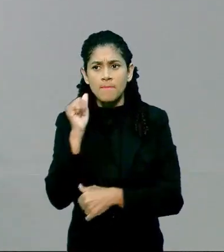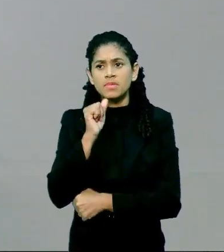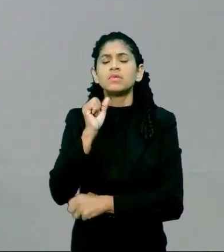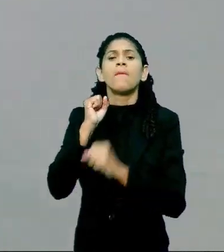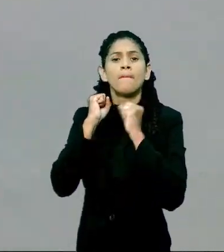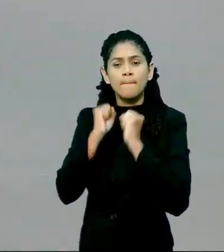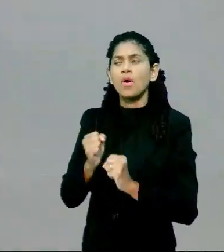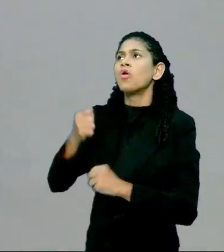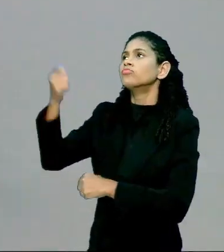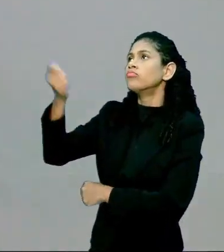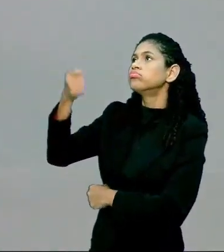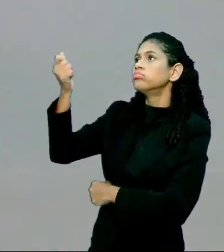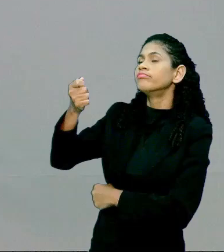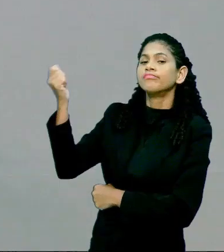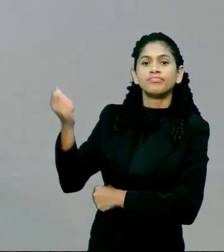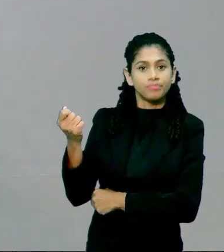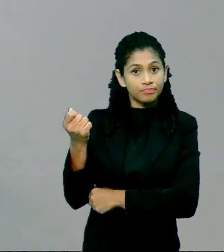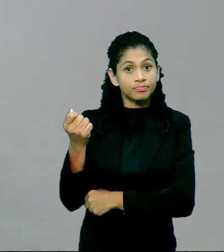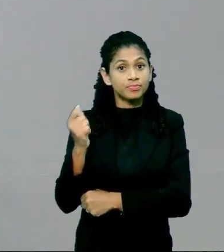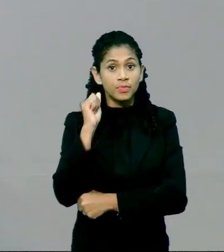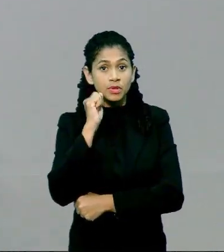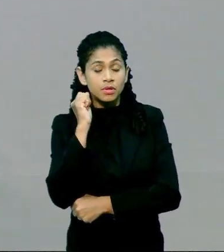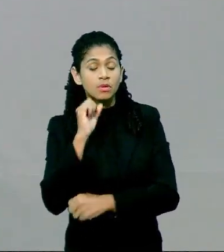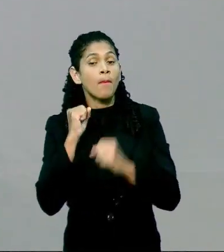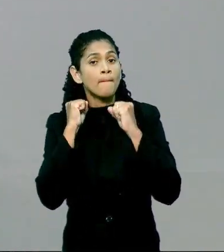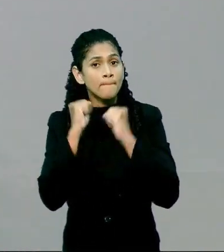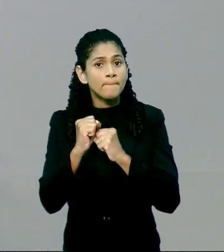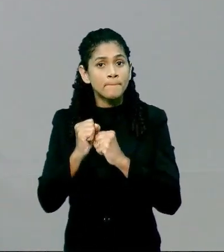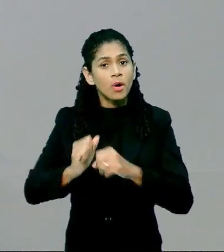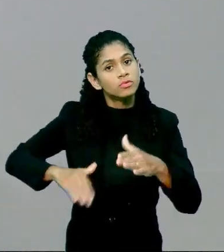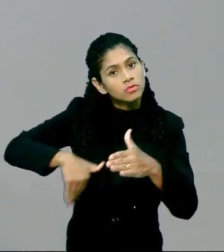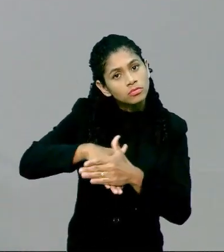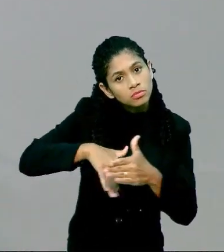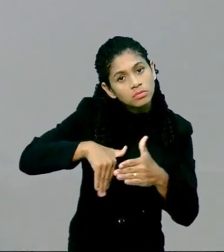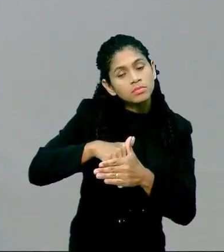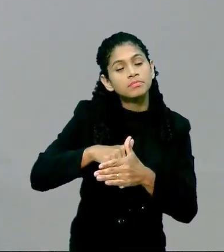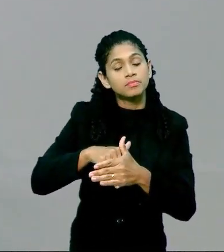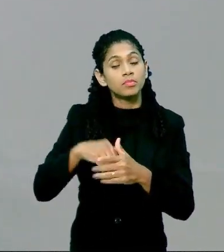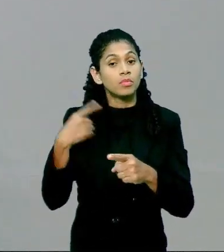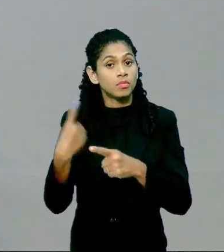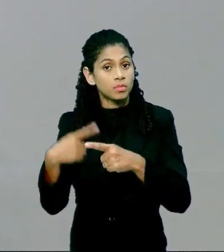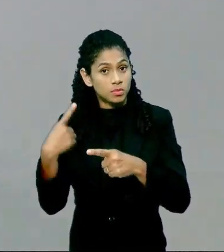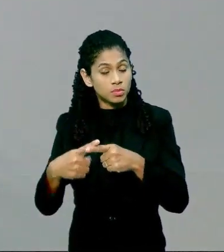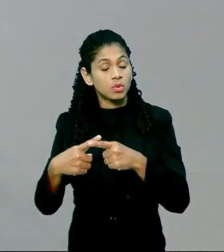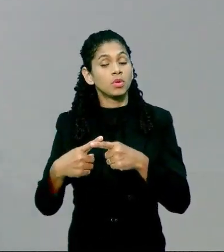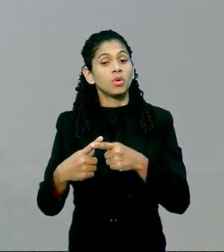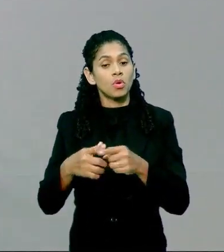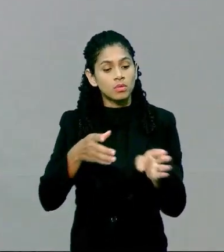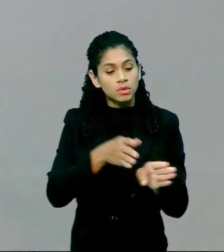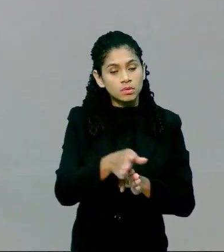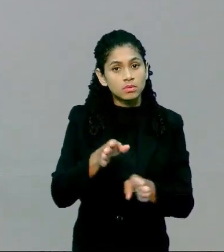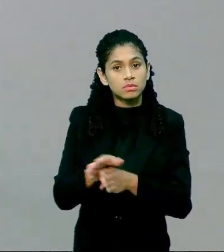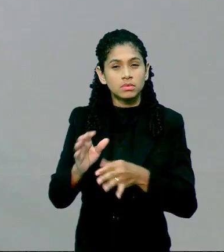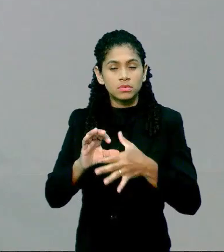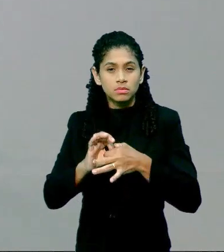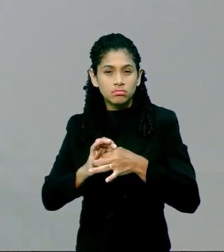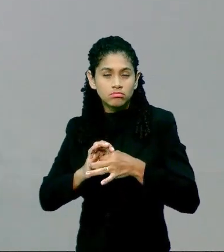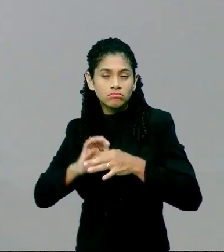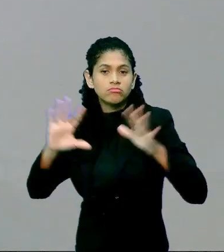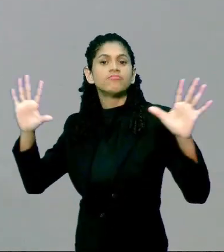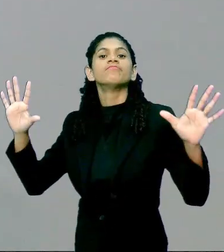menina pode jogar bola, tem menina que joga bola muito melhor que eu, mil vezes. Por quê? Porque o direcionamento é a liberdade, a prática,